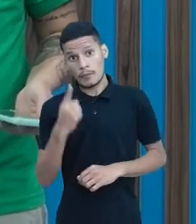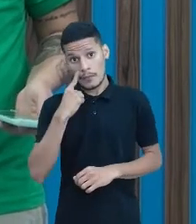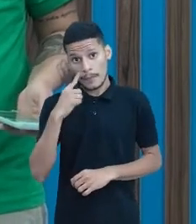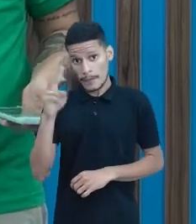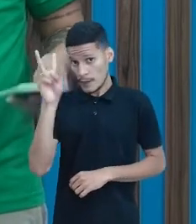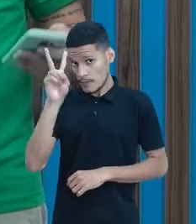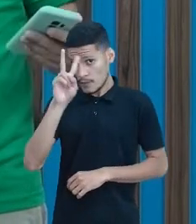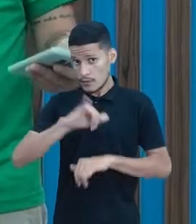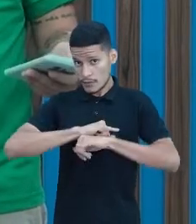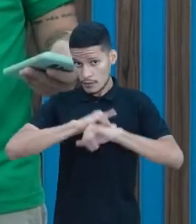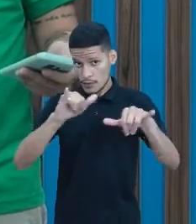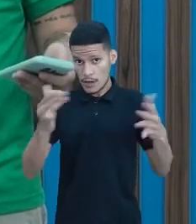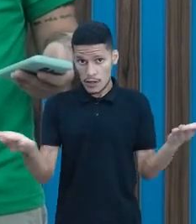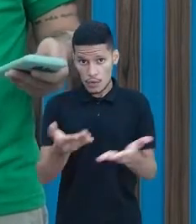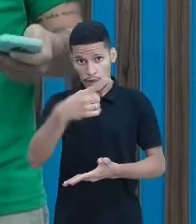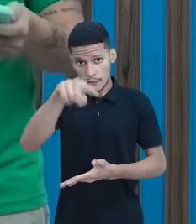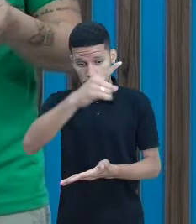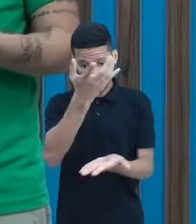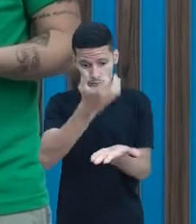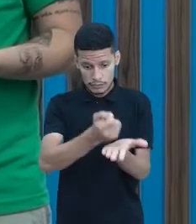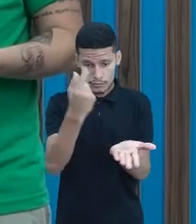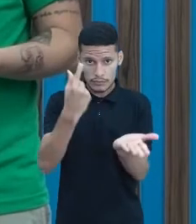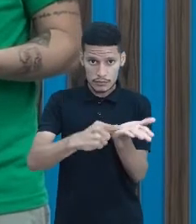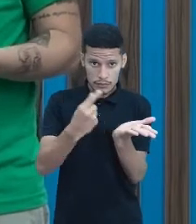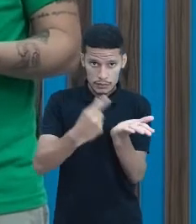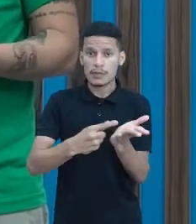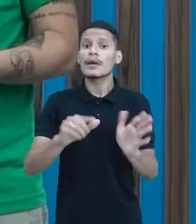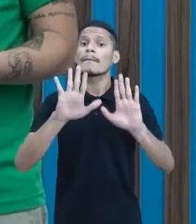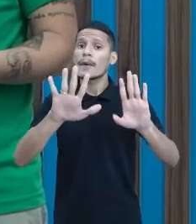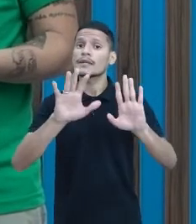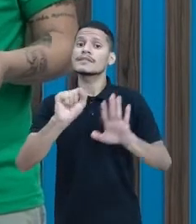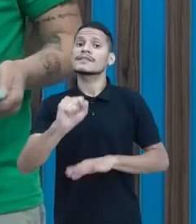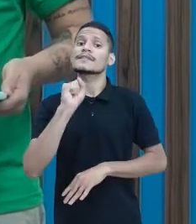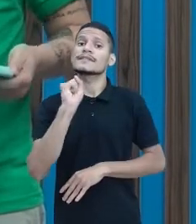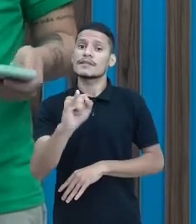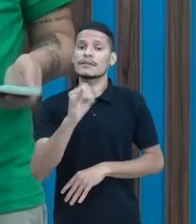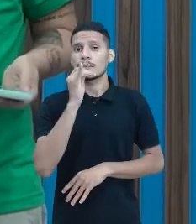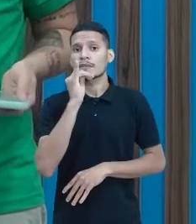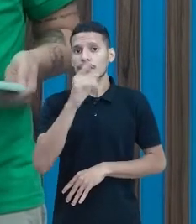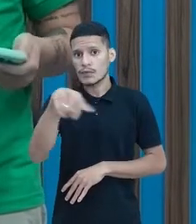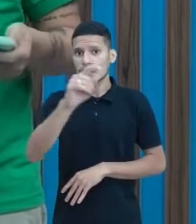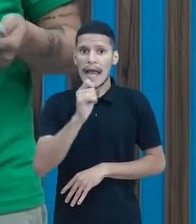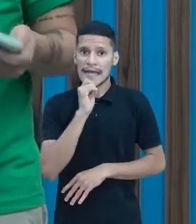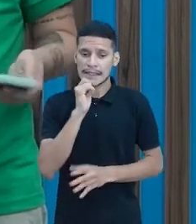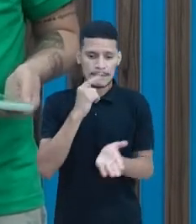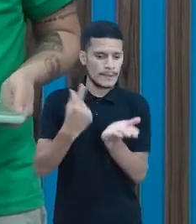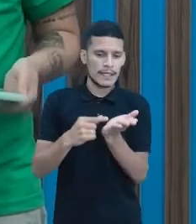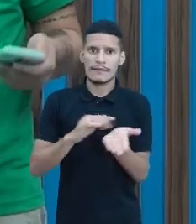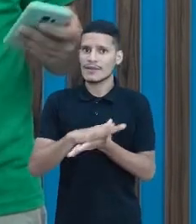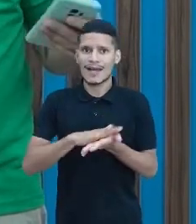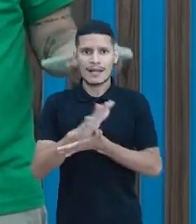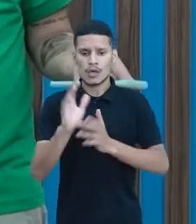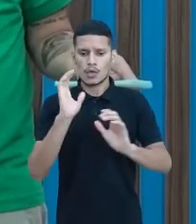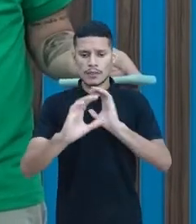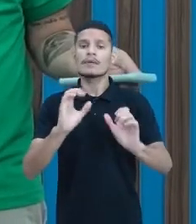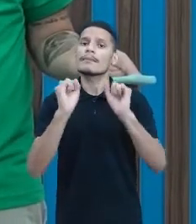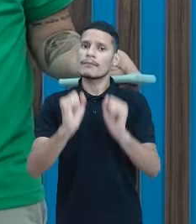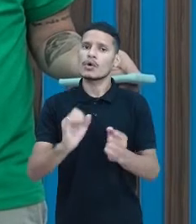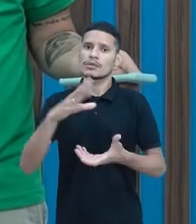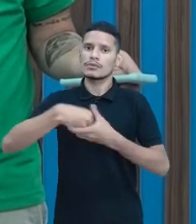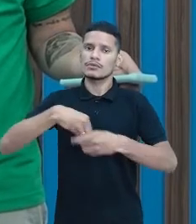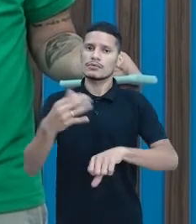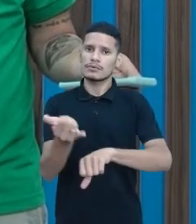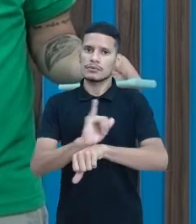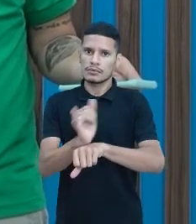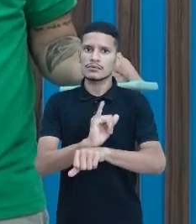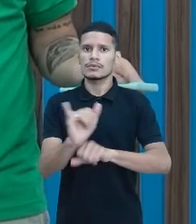lembrança a partir de agora de que baixa o aplicativo, mas caso você ainda não tenha o aplicativo, não tenha comunicação, escreve para a gente